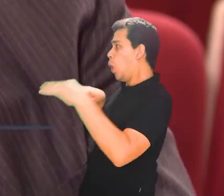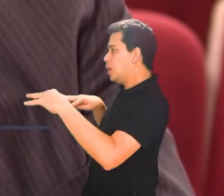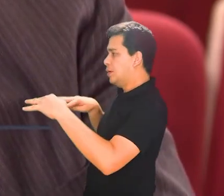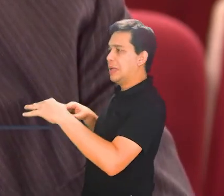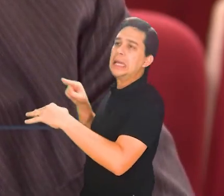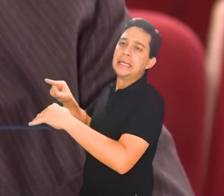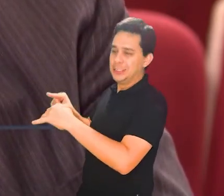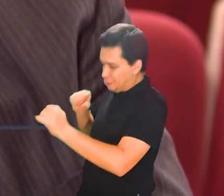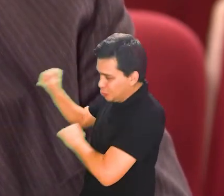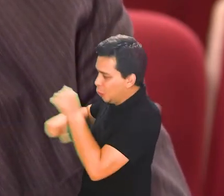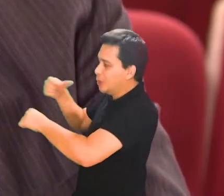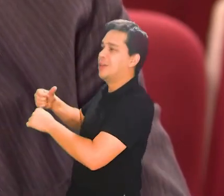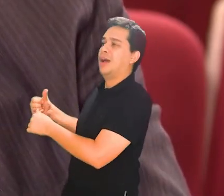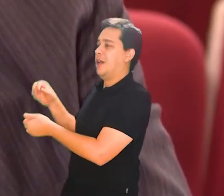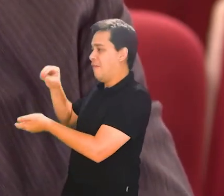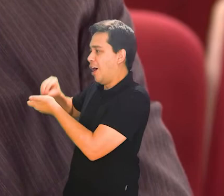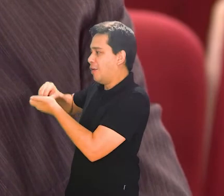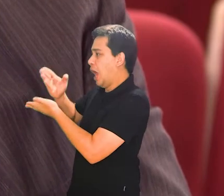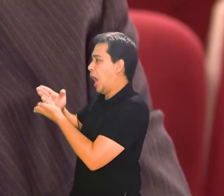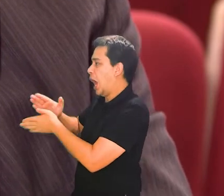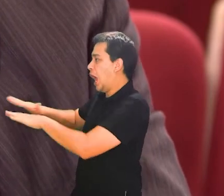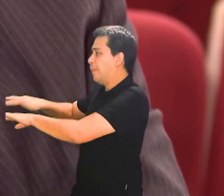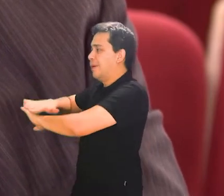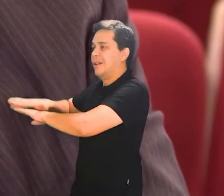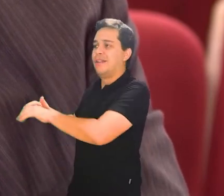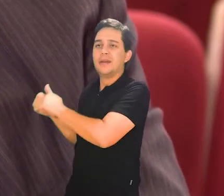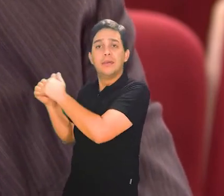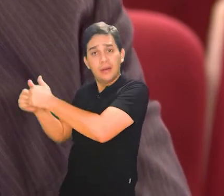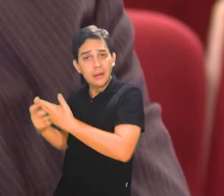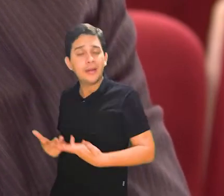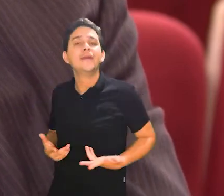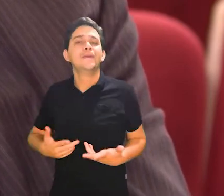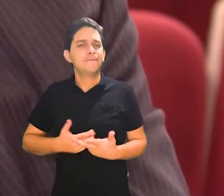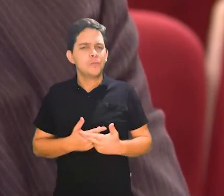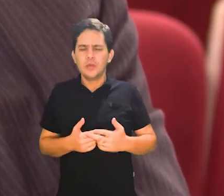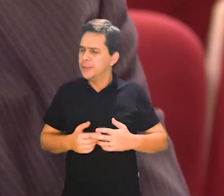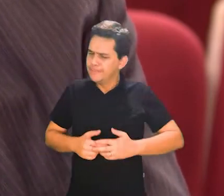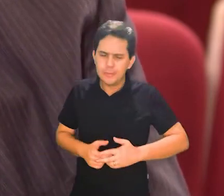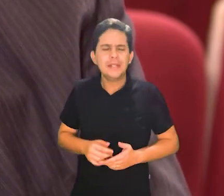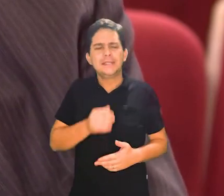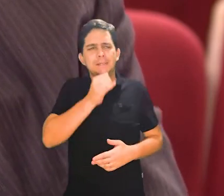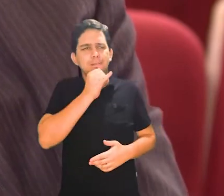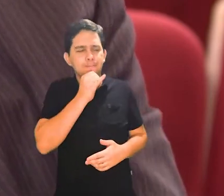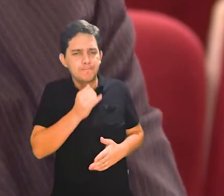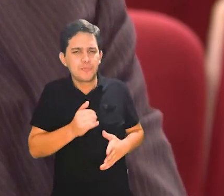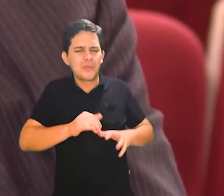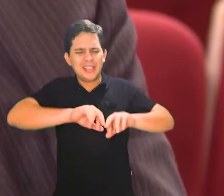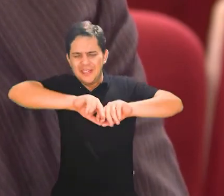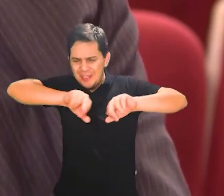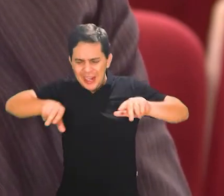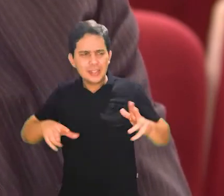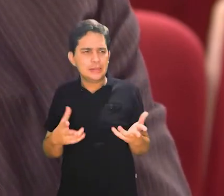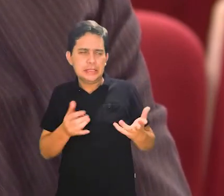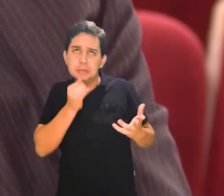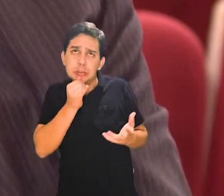ambiente, saúde e idoso. Então, a título de exemplo, na área criminal é comum receber